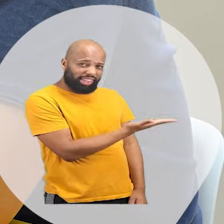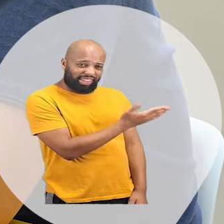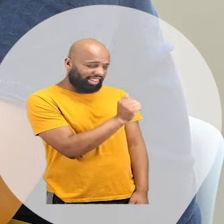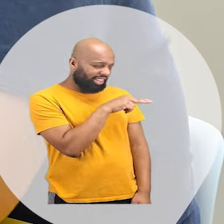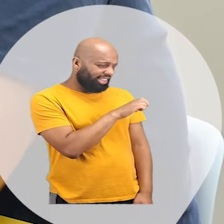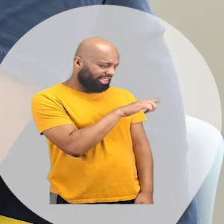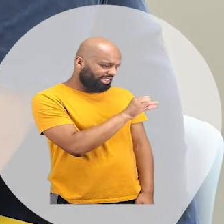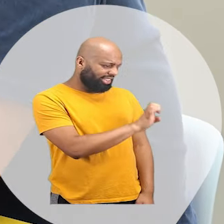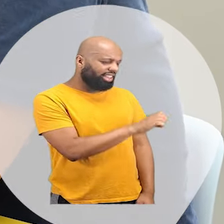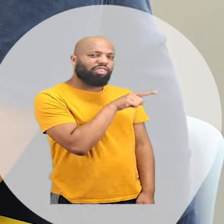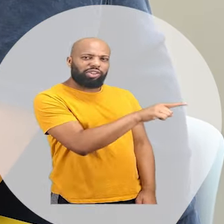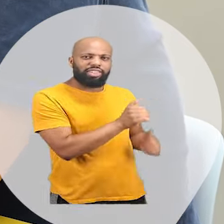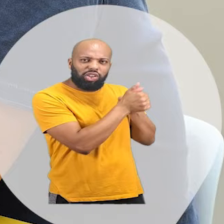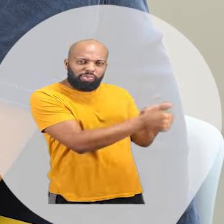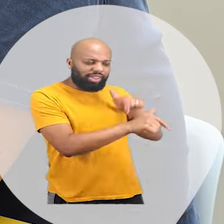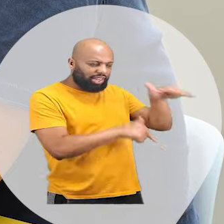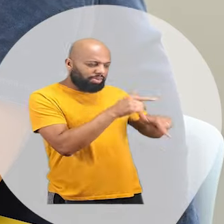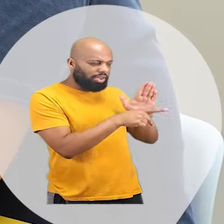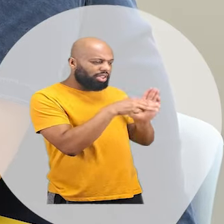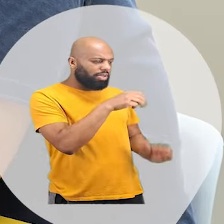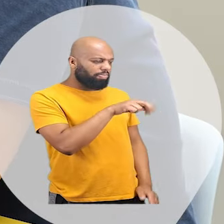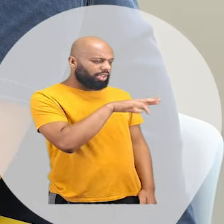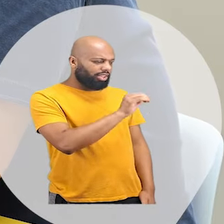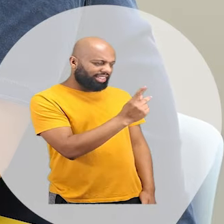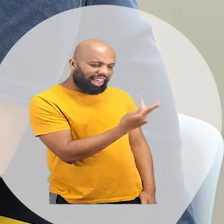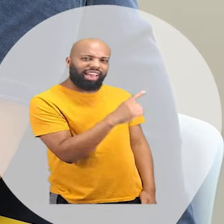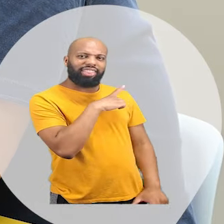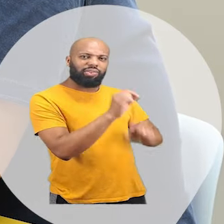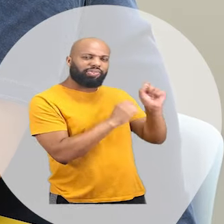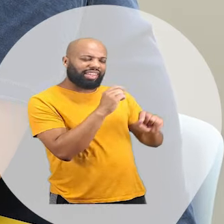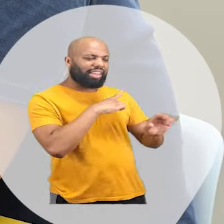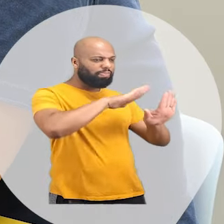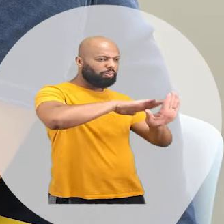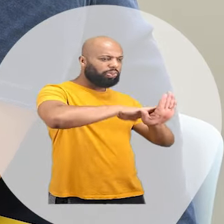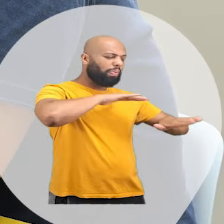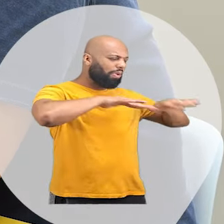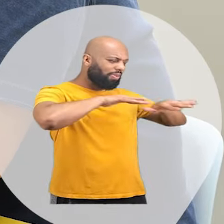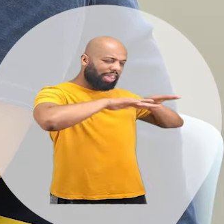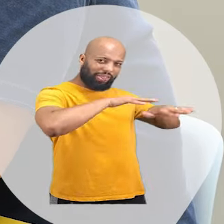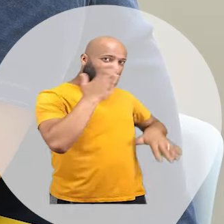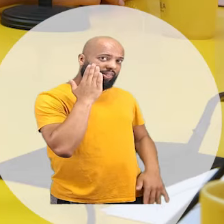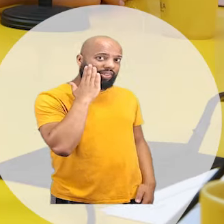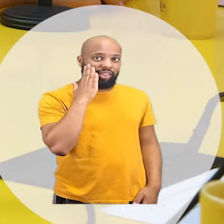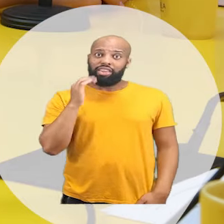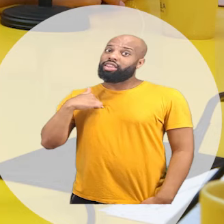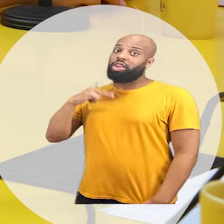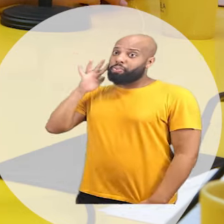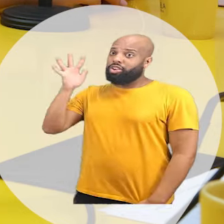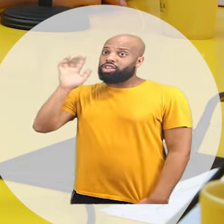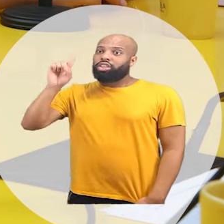tinha noção de tudo isso como alguém que venha acompanhando o trabalho da Maria tanto tempo de todo esse corre de todo esse movimento né